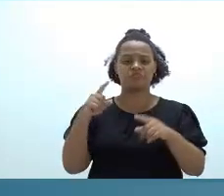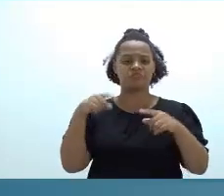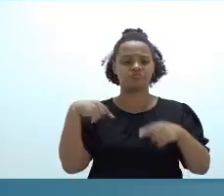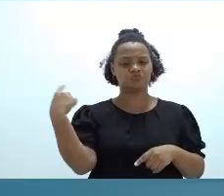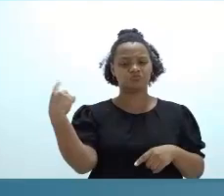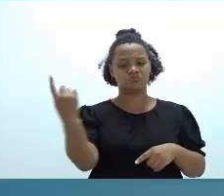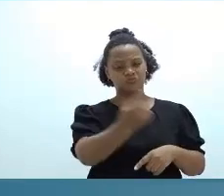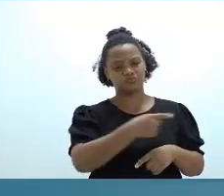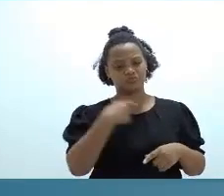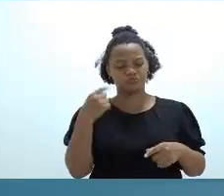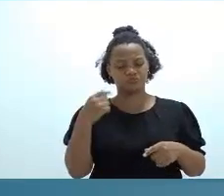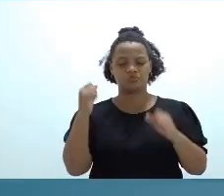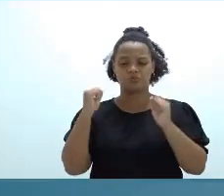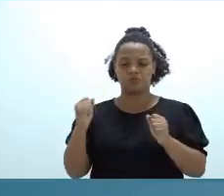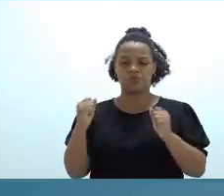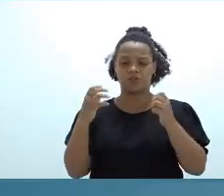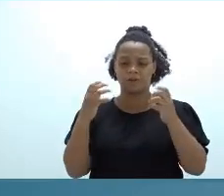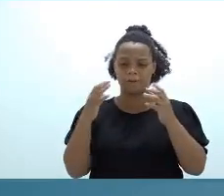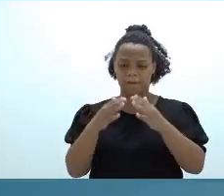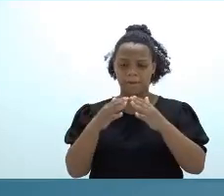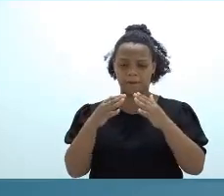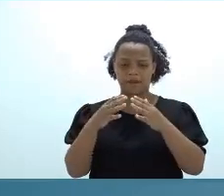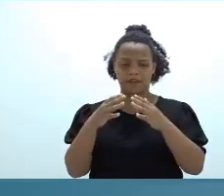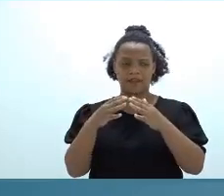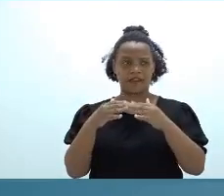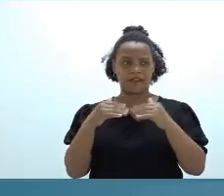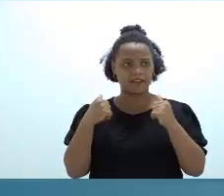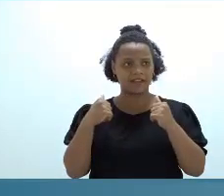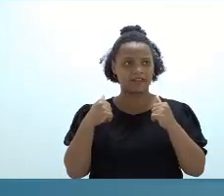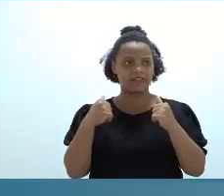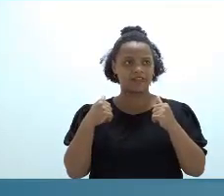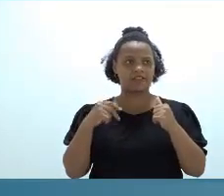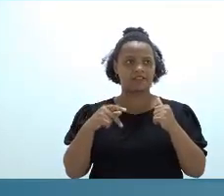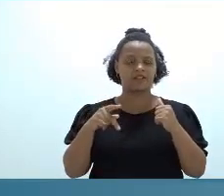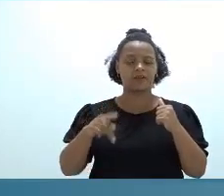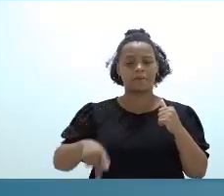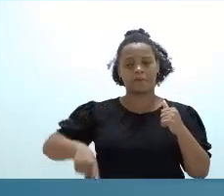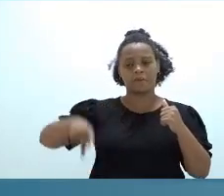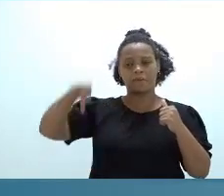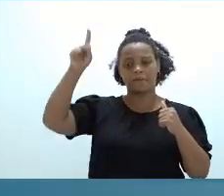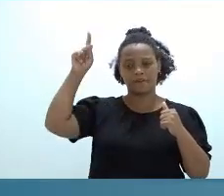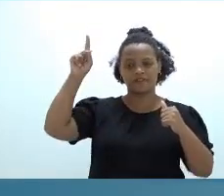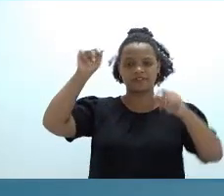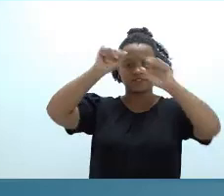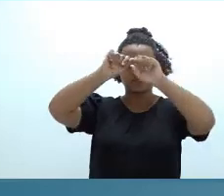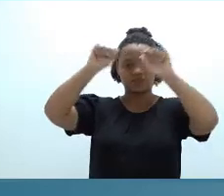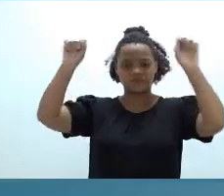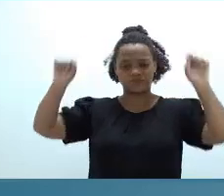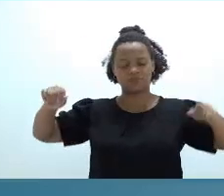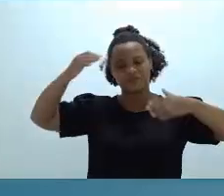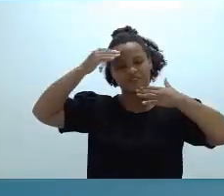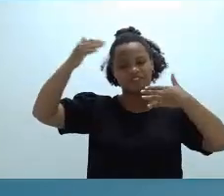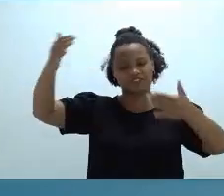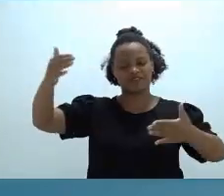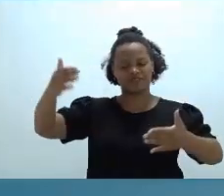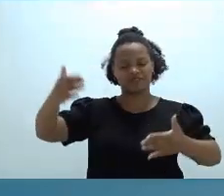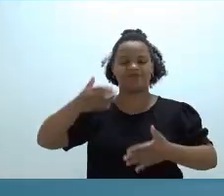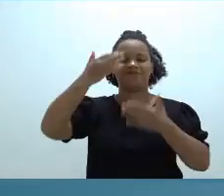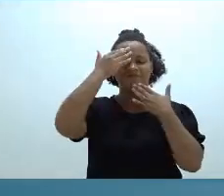eu, mas a advocacia do Pará, a presidente aqui, a presidente do tribunal, agradece. Muito obrigado.